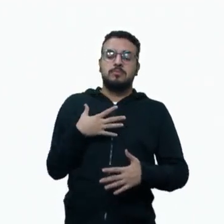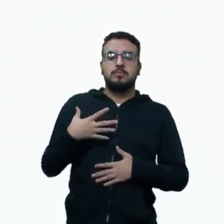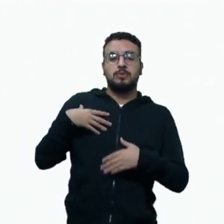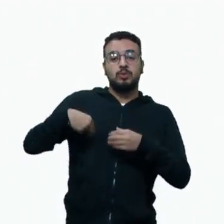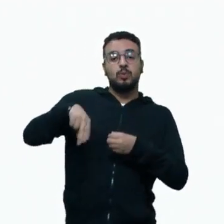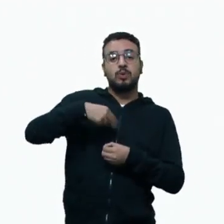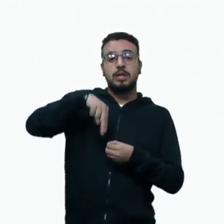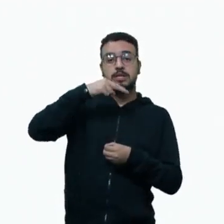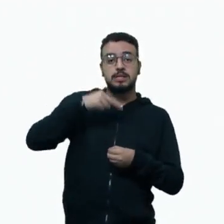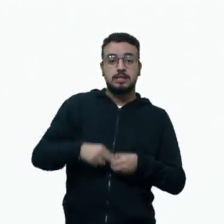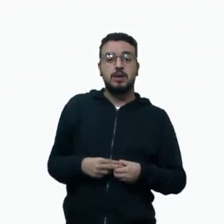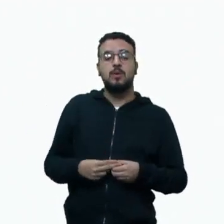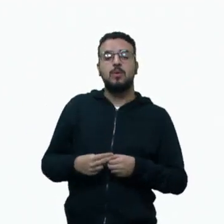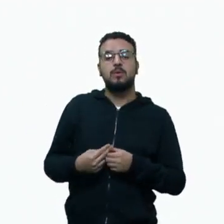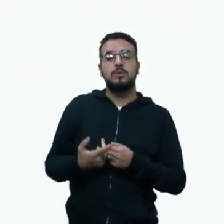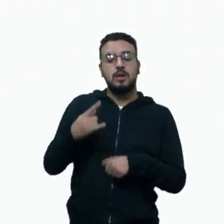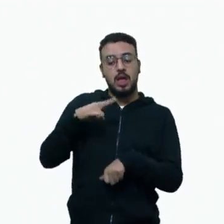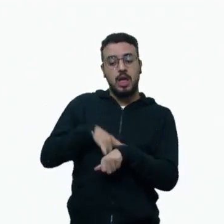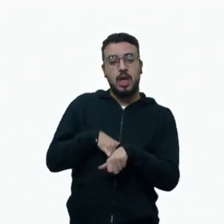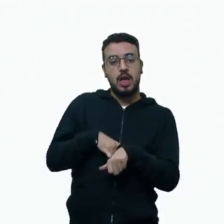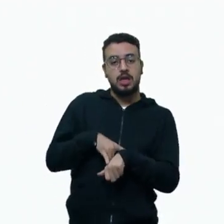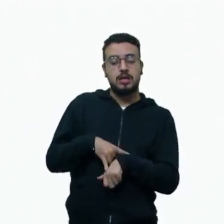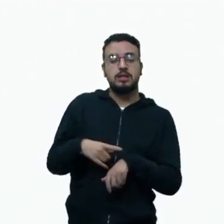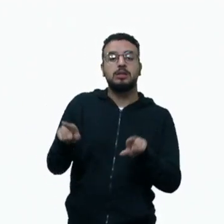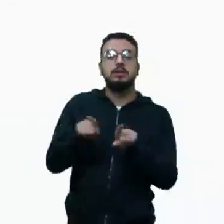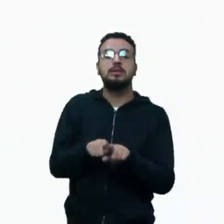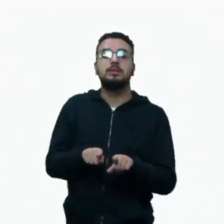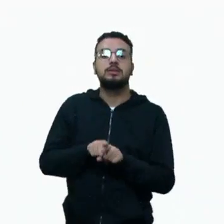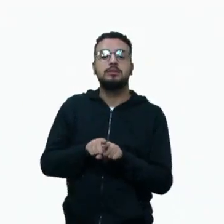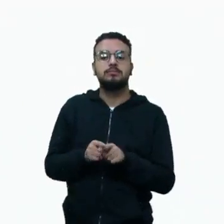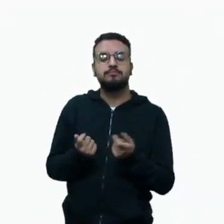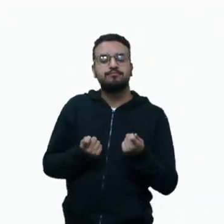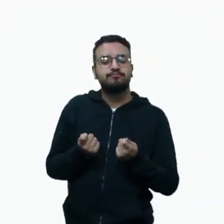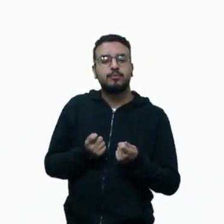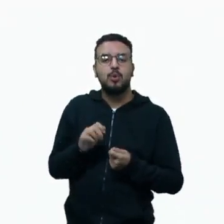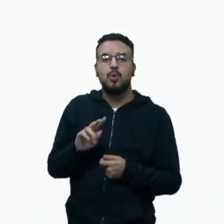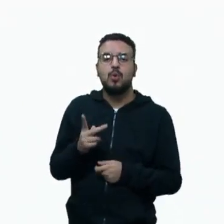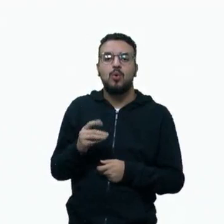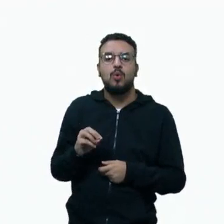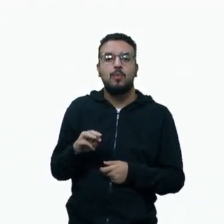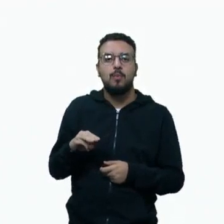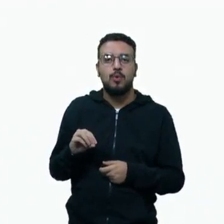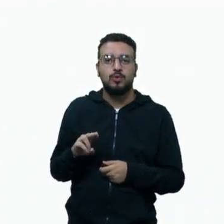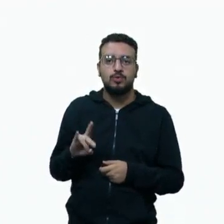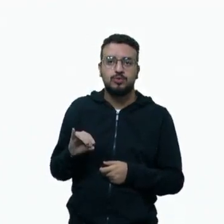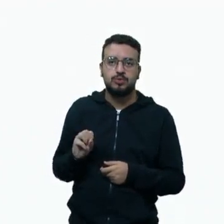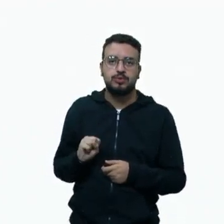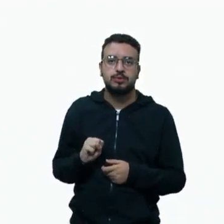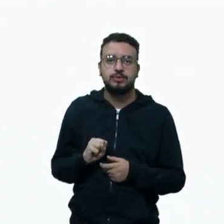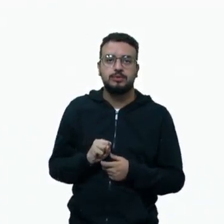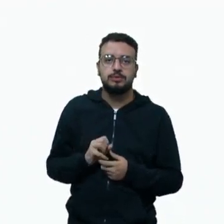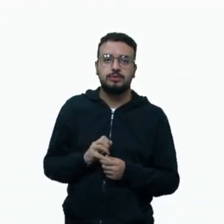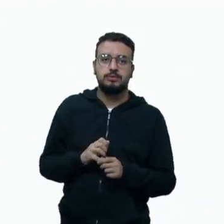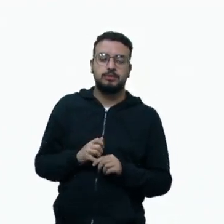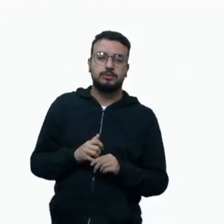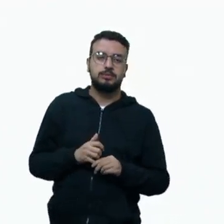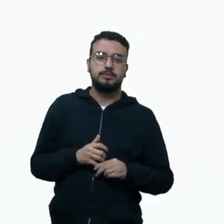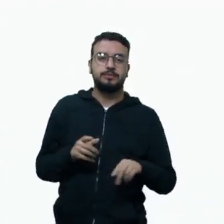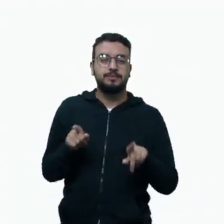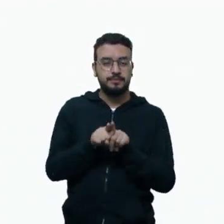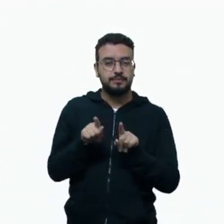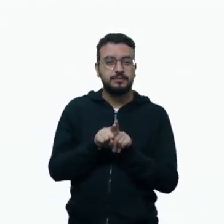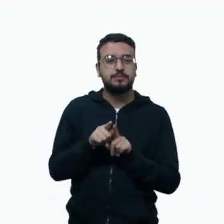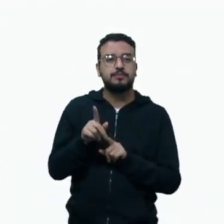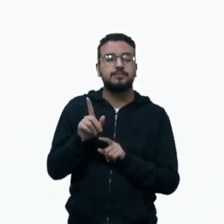na excreção e regulação de hormônios. Tá? Ele também atua como um